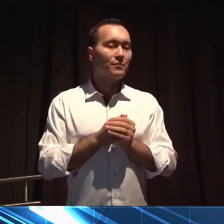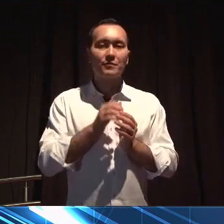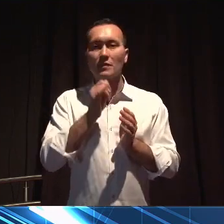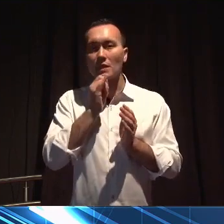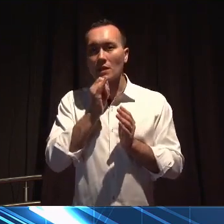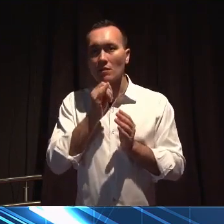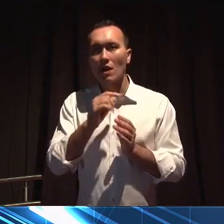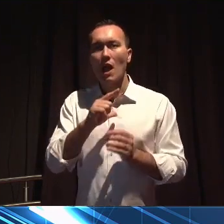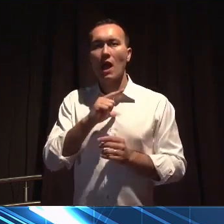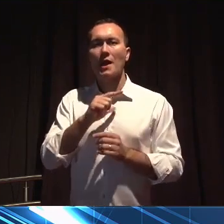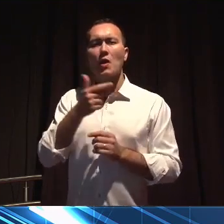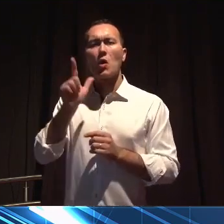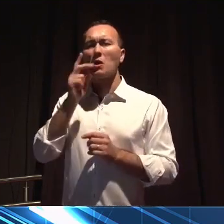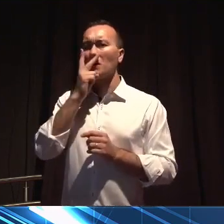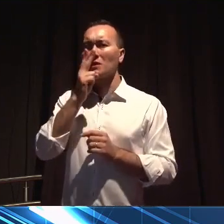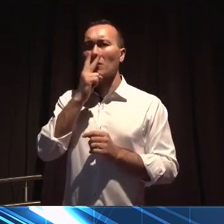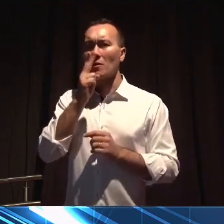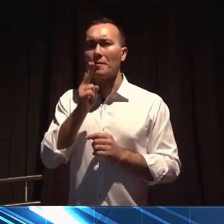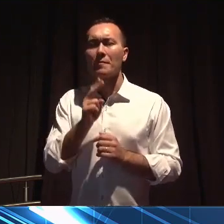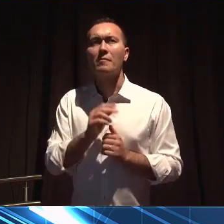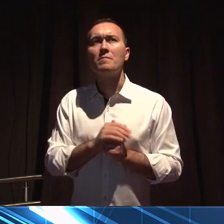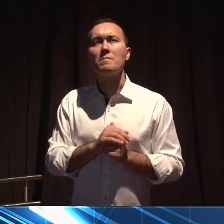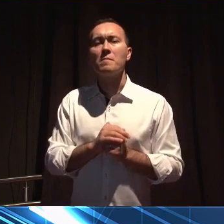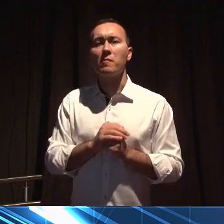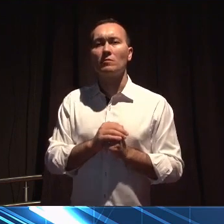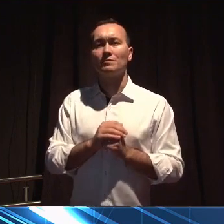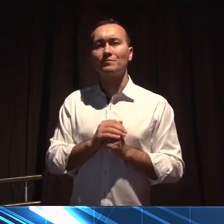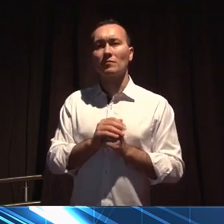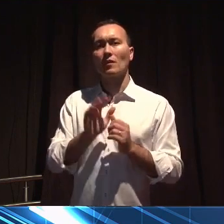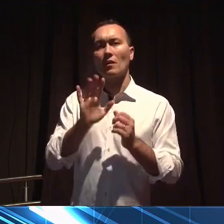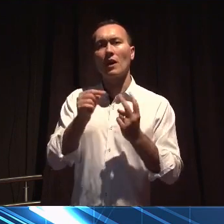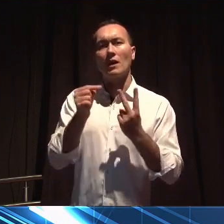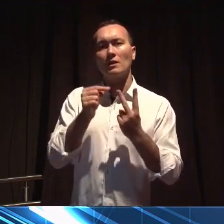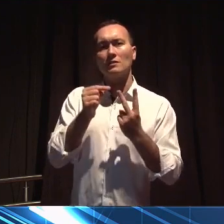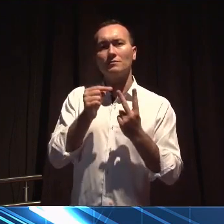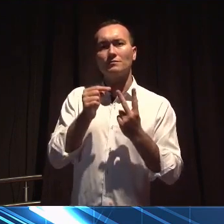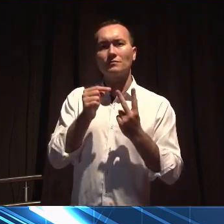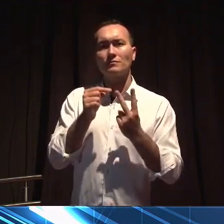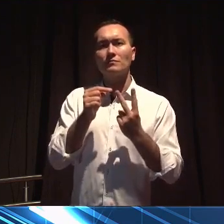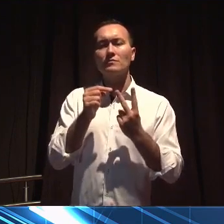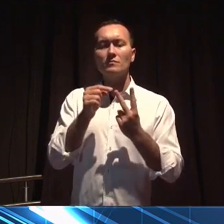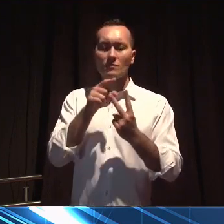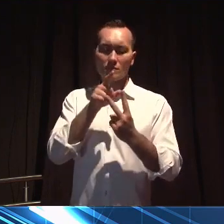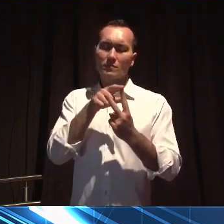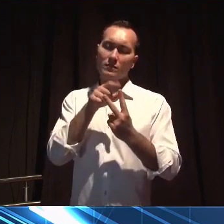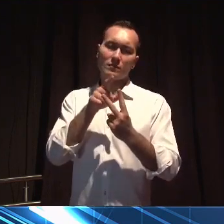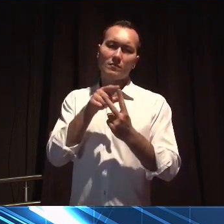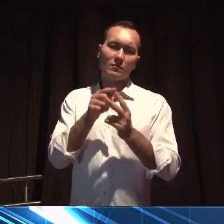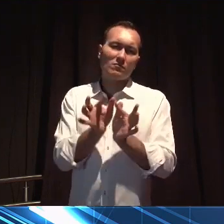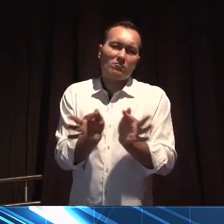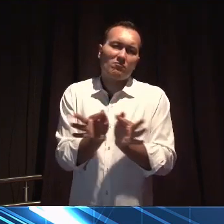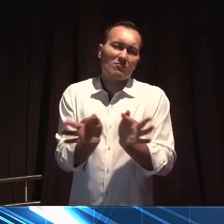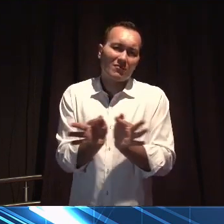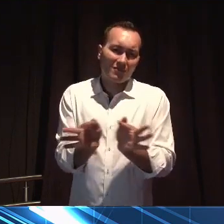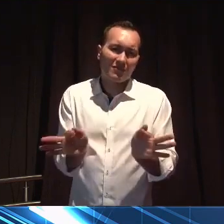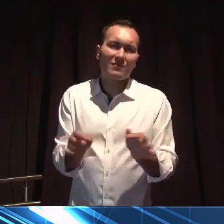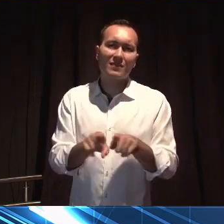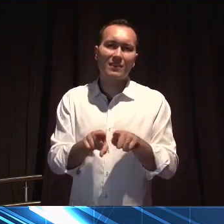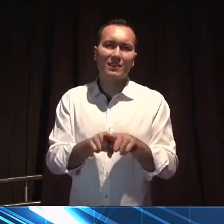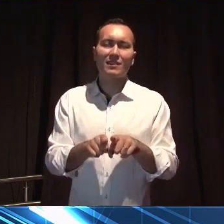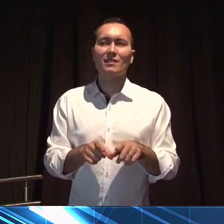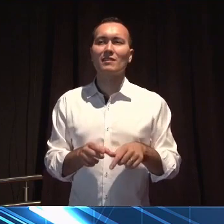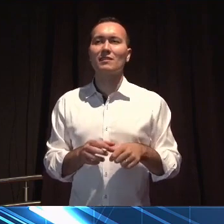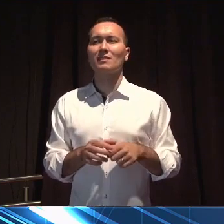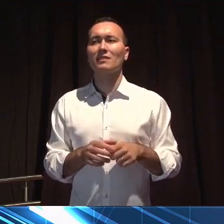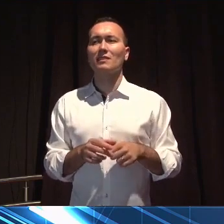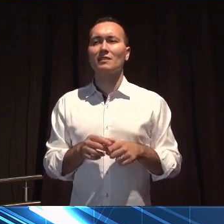não é tão opinativo quanto o Nest, né? Então, ele é mais aquela parte de injeção de dependência, modularização. A gente usou